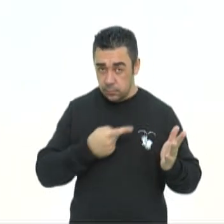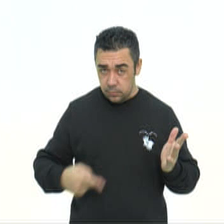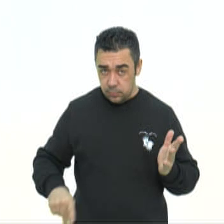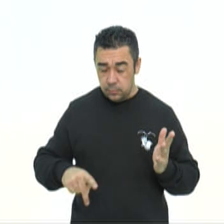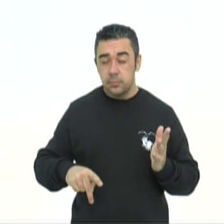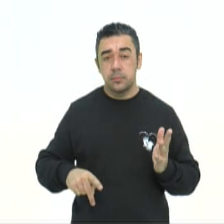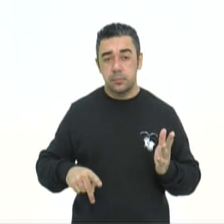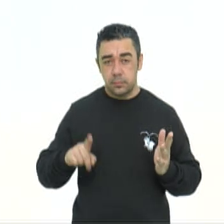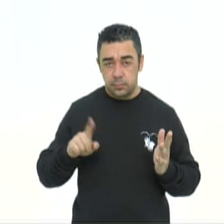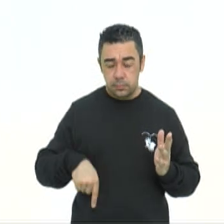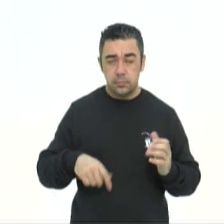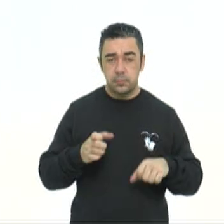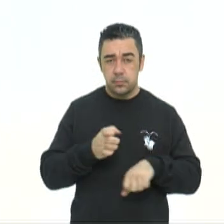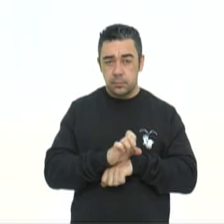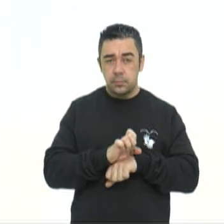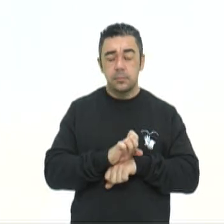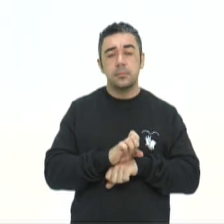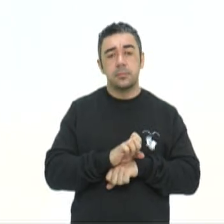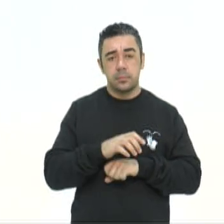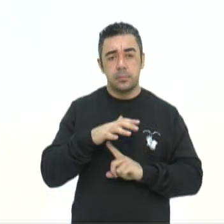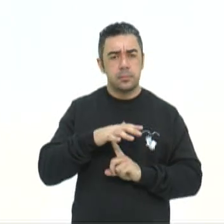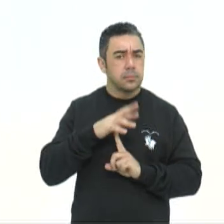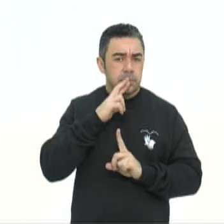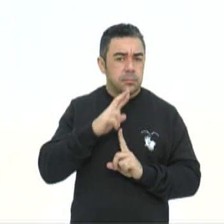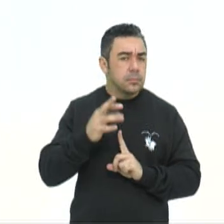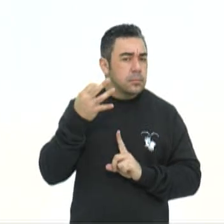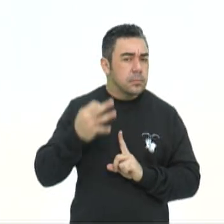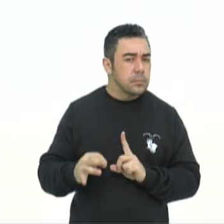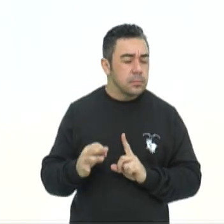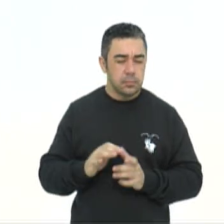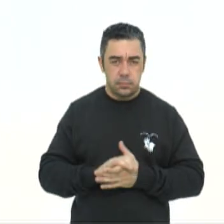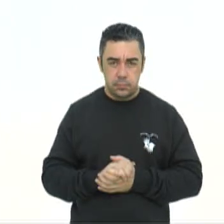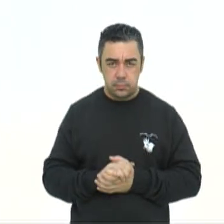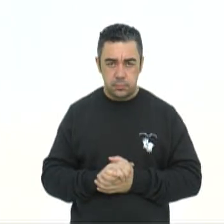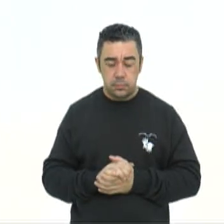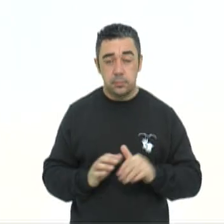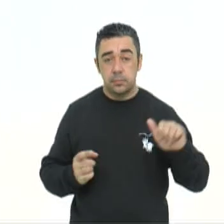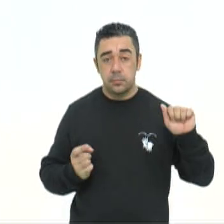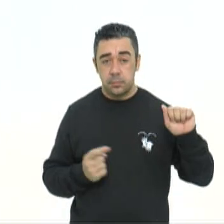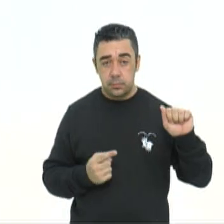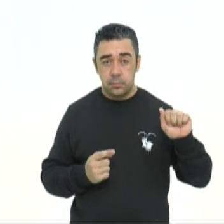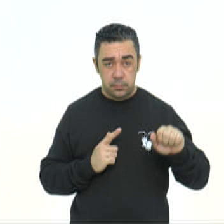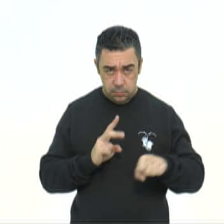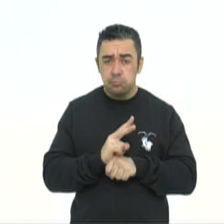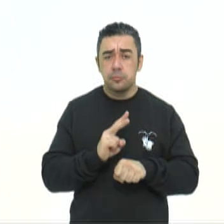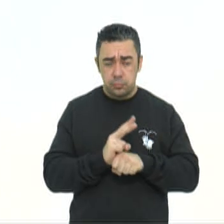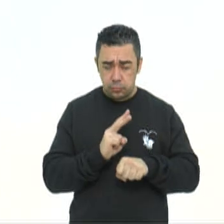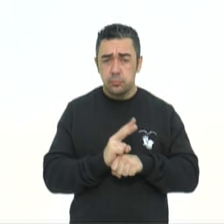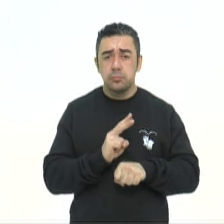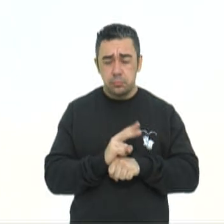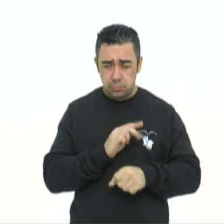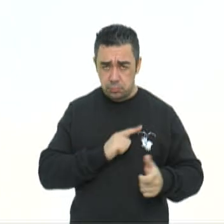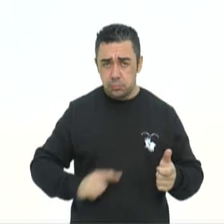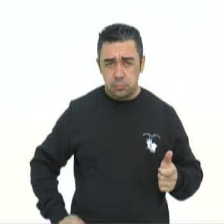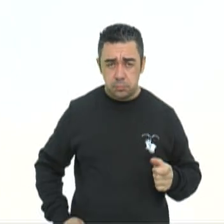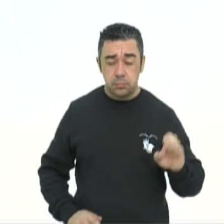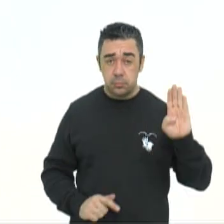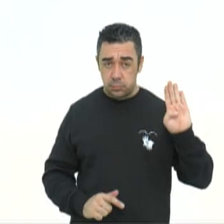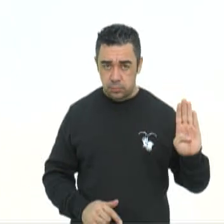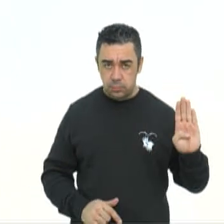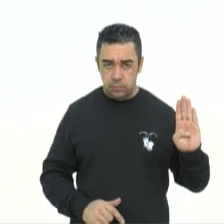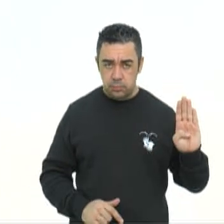do Paraná analisado, é correto afirmar: A. Estavam sendo protegidos pelo governo? B.